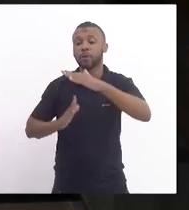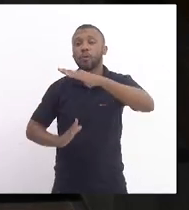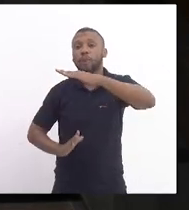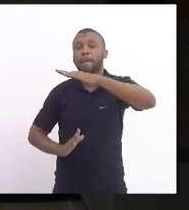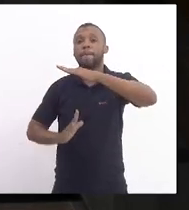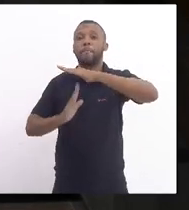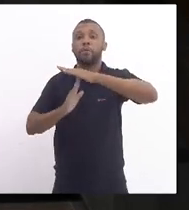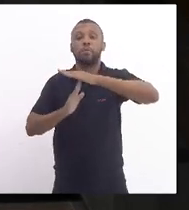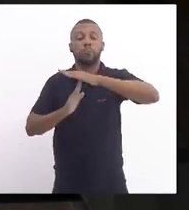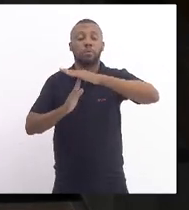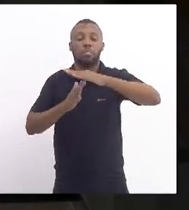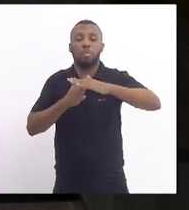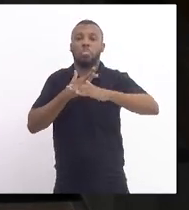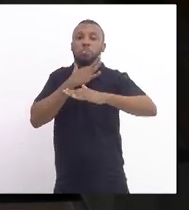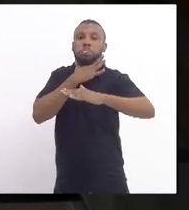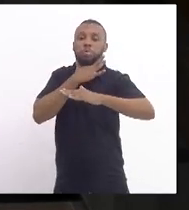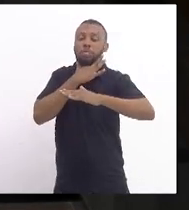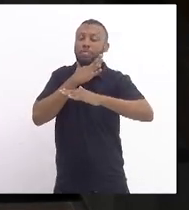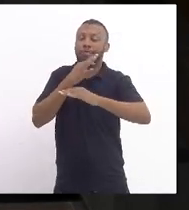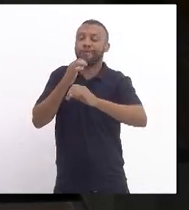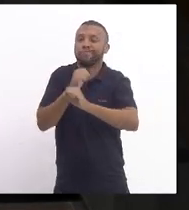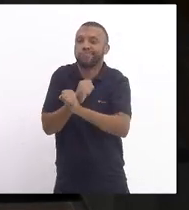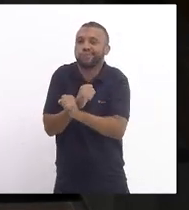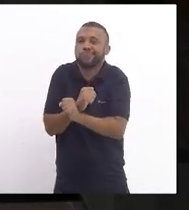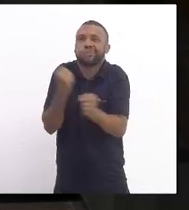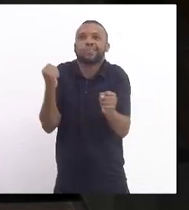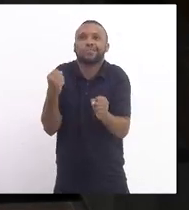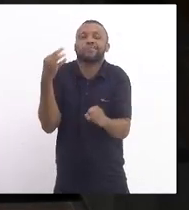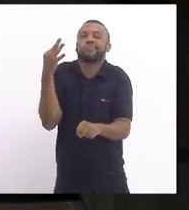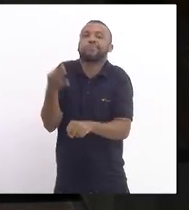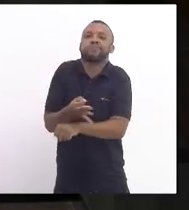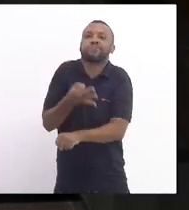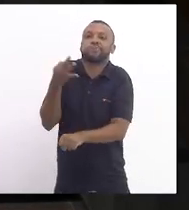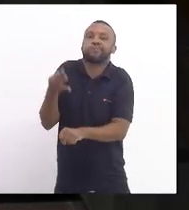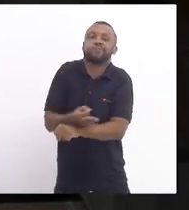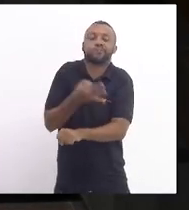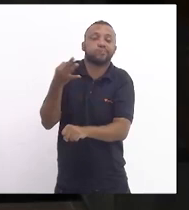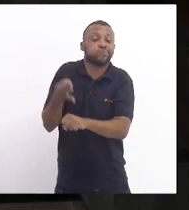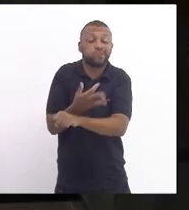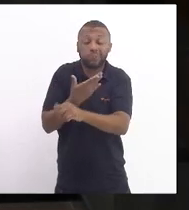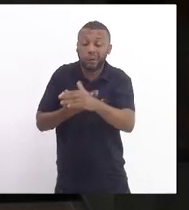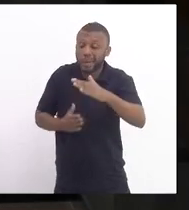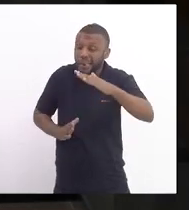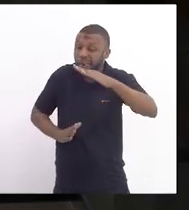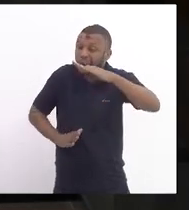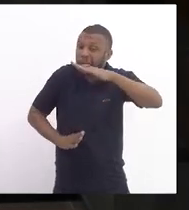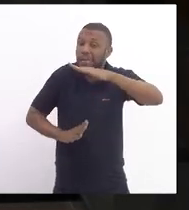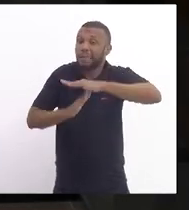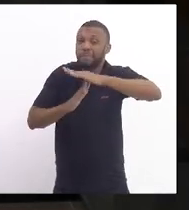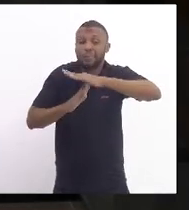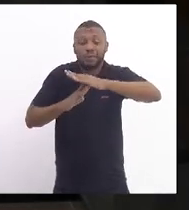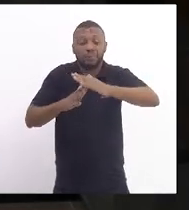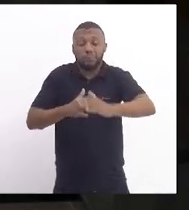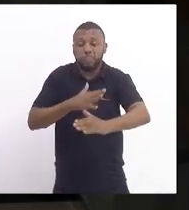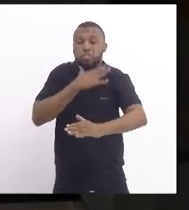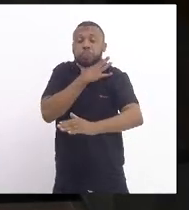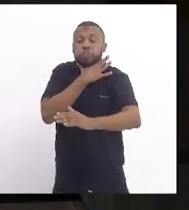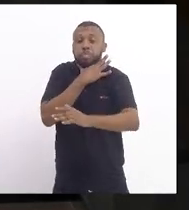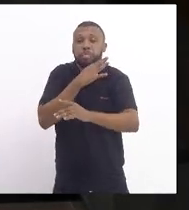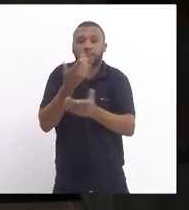possível do insuportável veja que consta o limite possível do insuportável